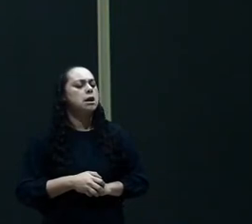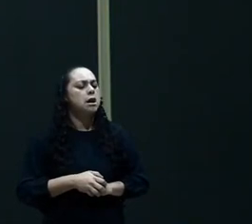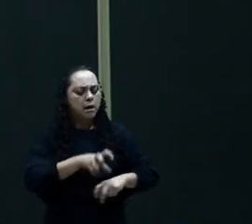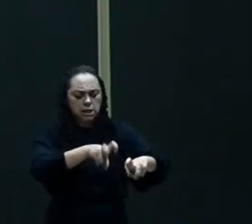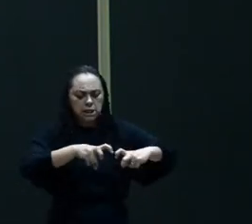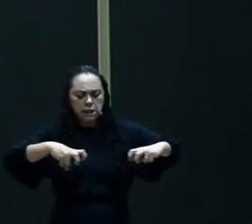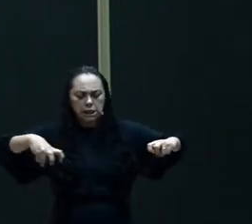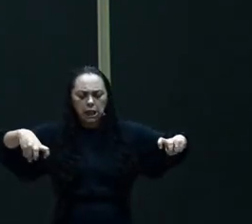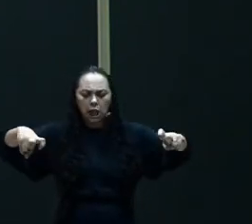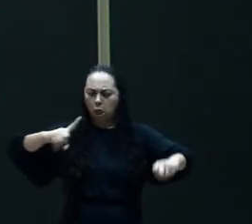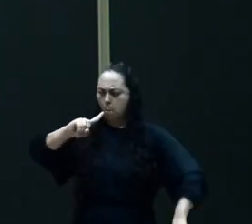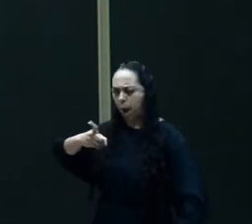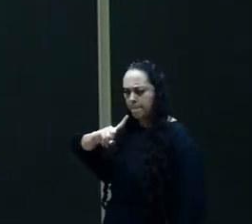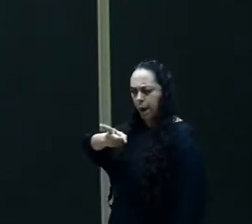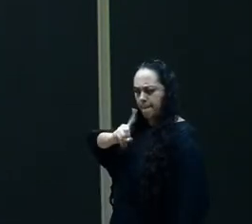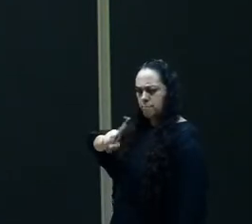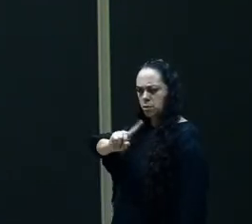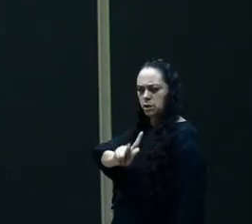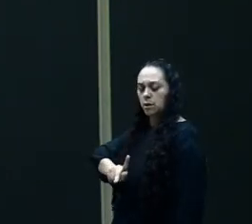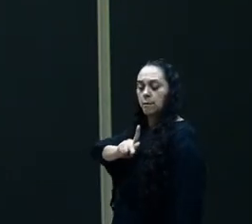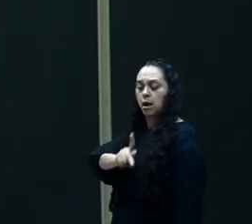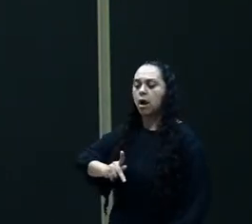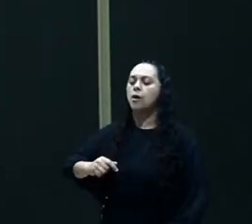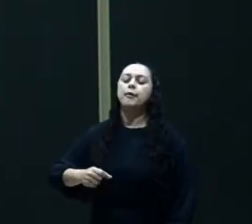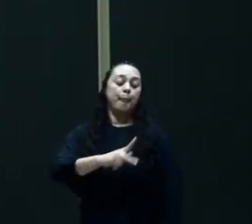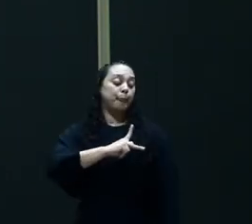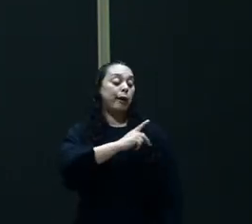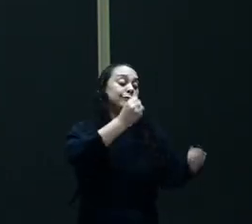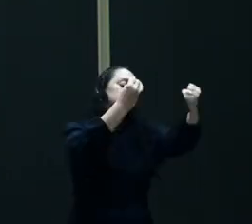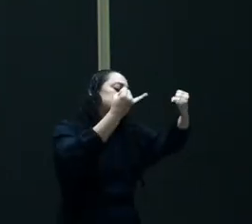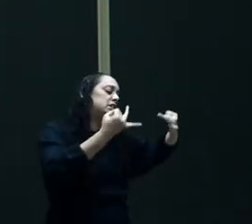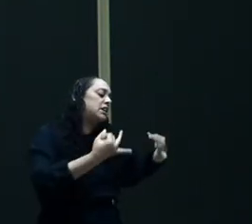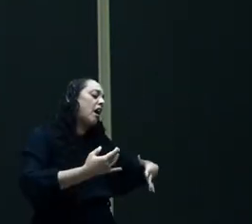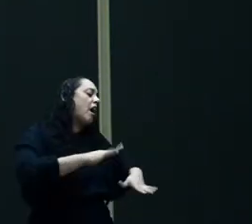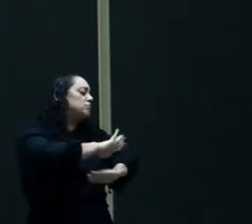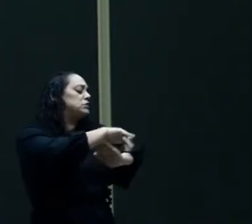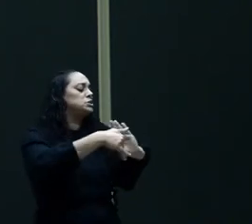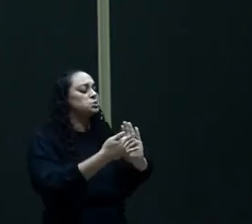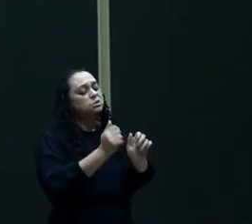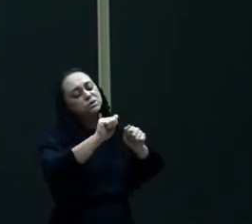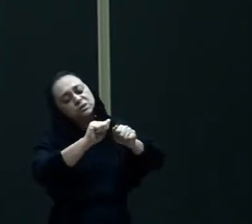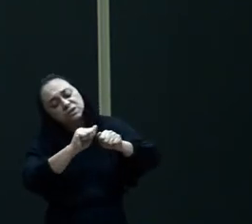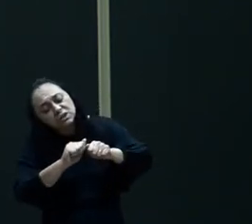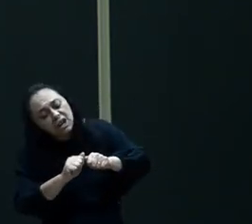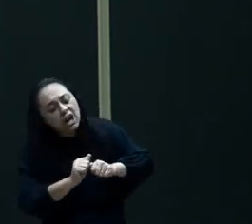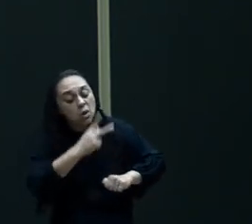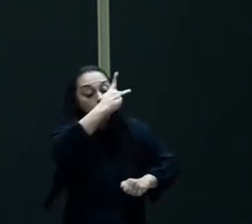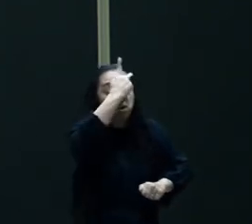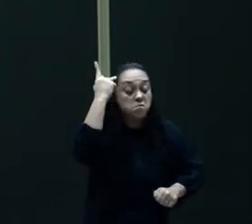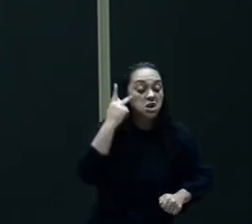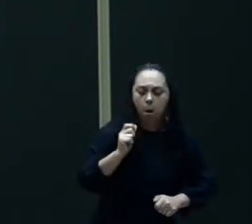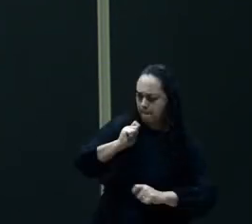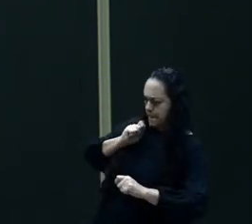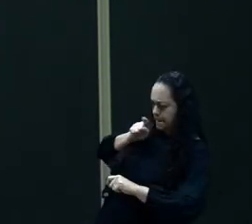explicando explicando o que ele havia feito e nesses do anos todos aqueles chegam